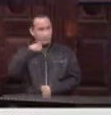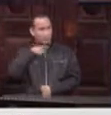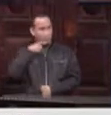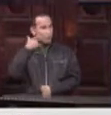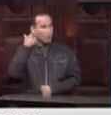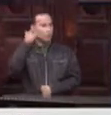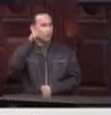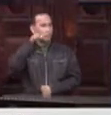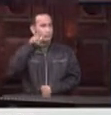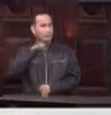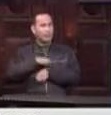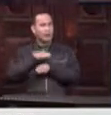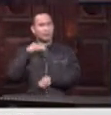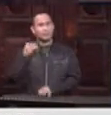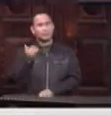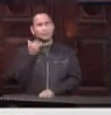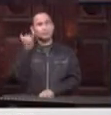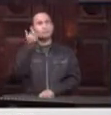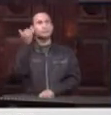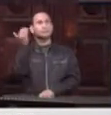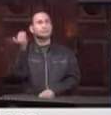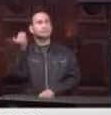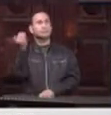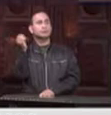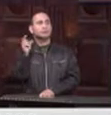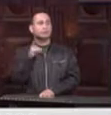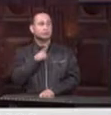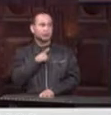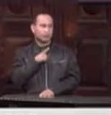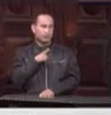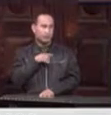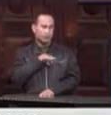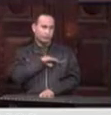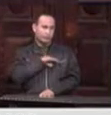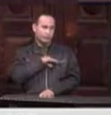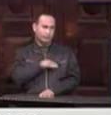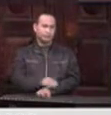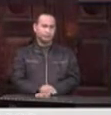muito mais importantes do que o fato de existir a polícia.